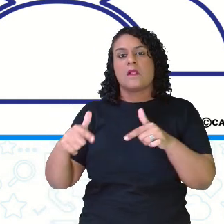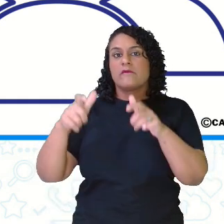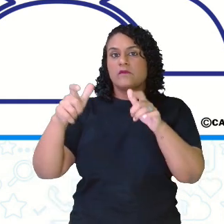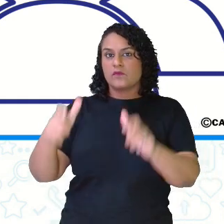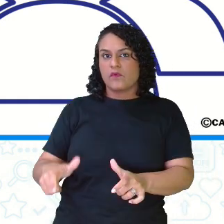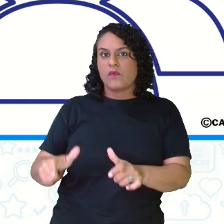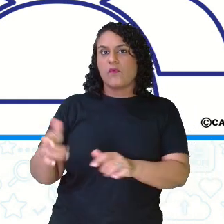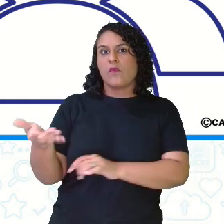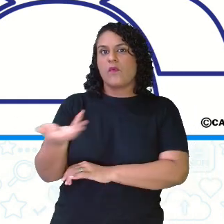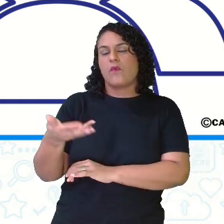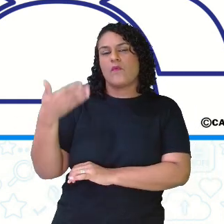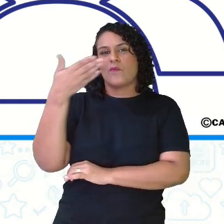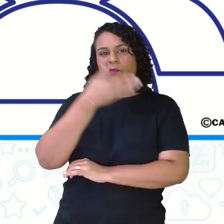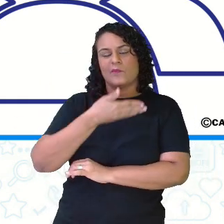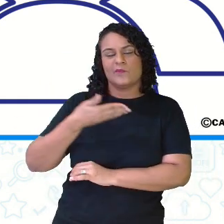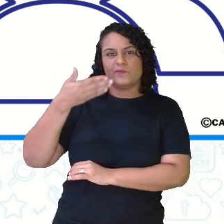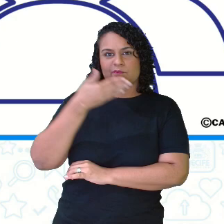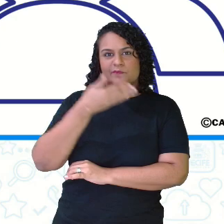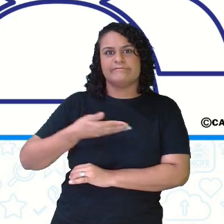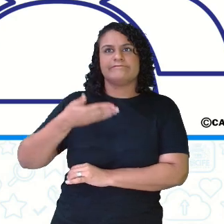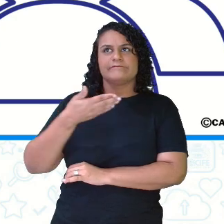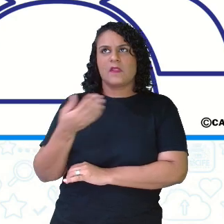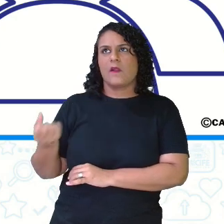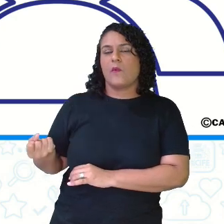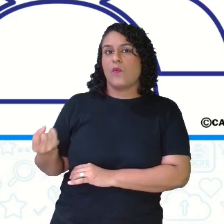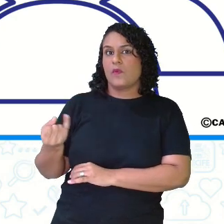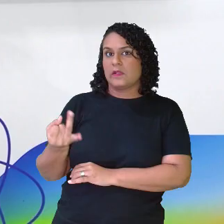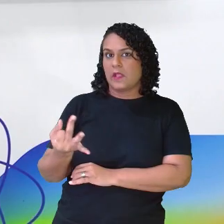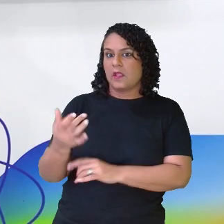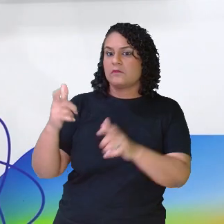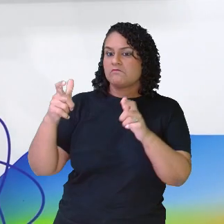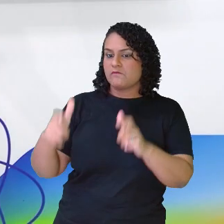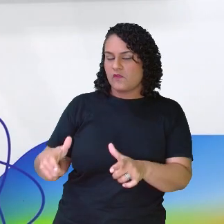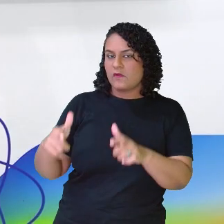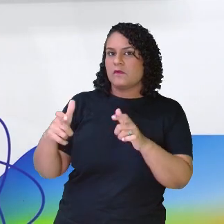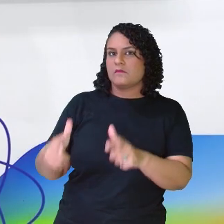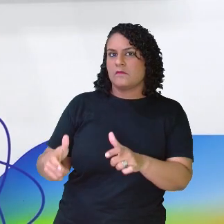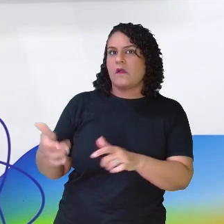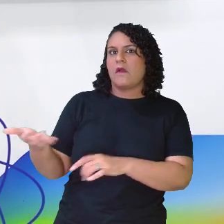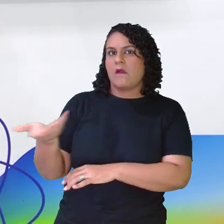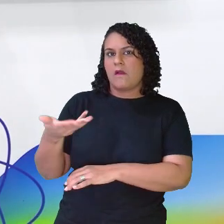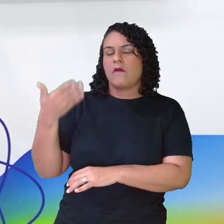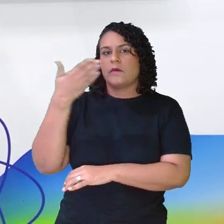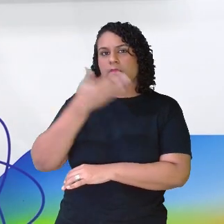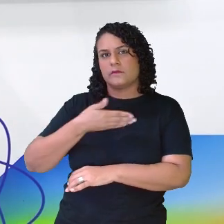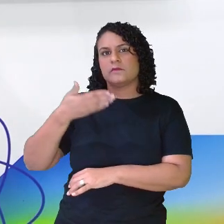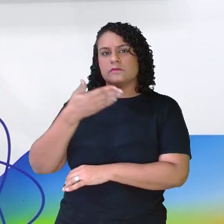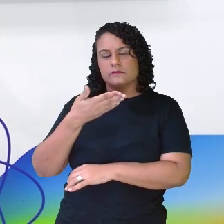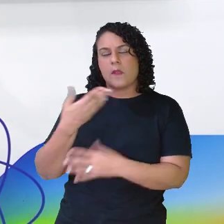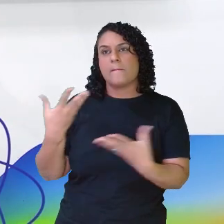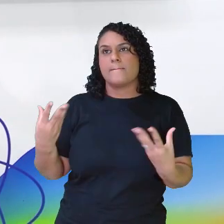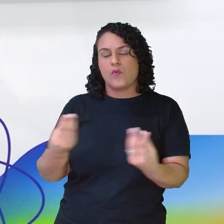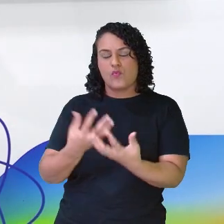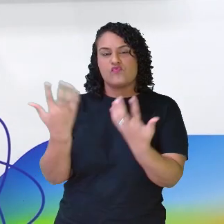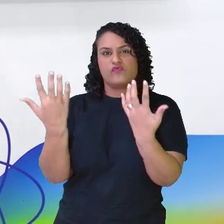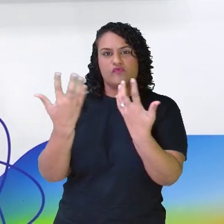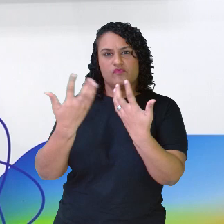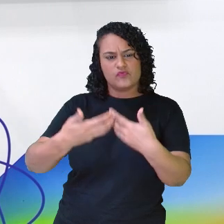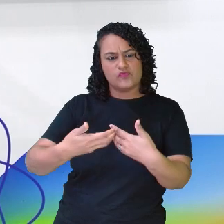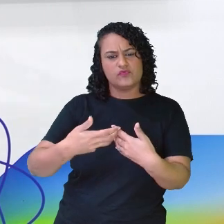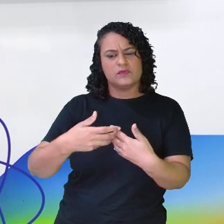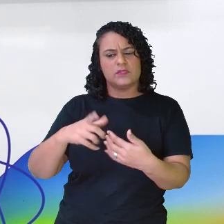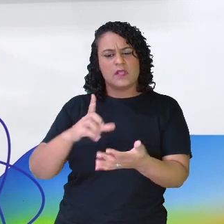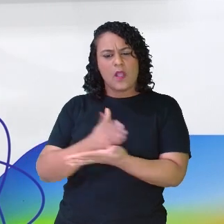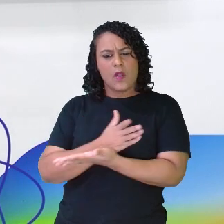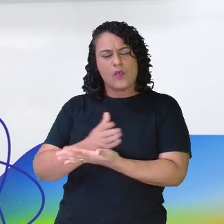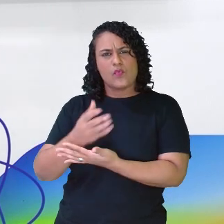sociedade, que aí nós temos uma grande quantidade de engenhos funcionando nesse litoral. E aí nós tínhamos os homens que eram livres, mas que